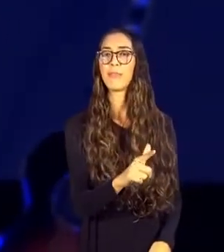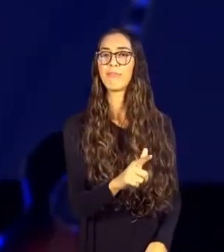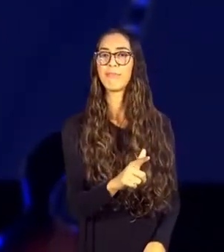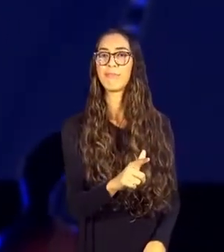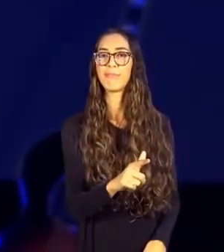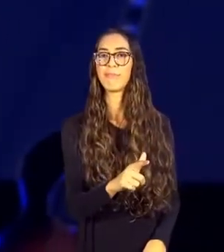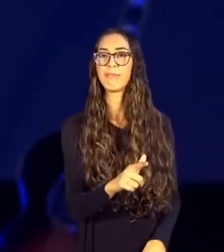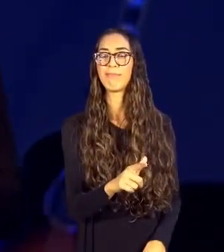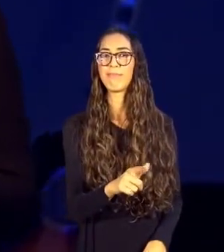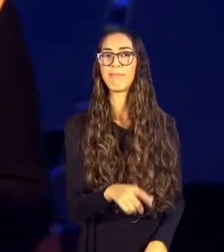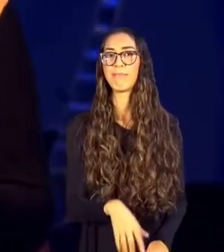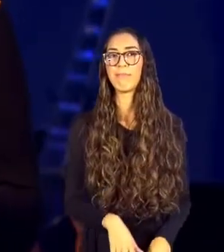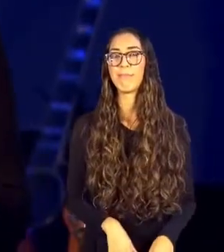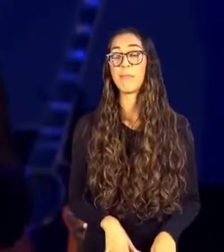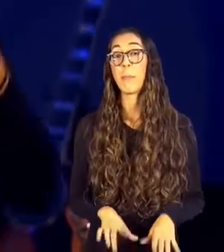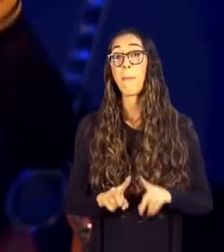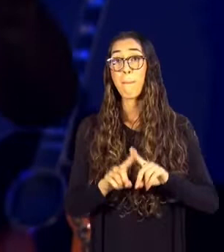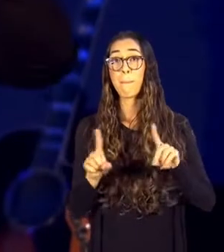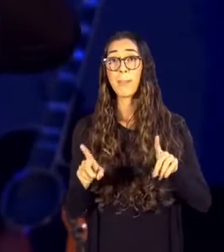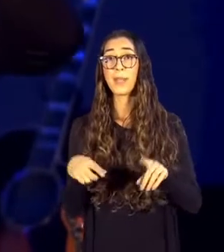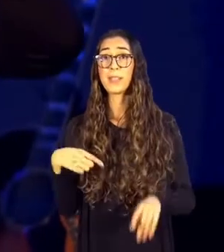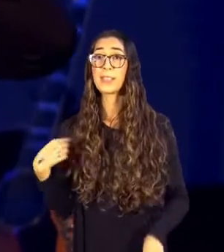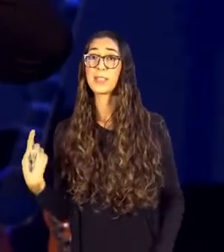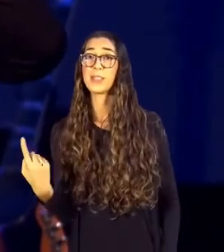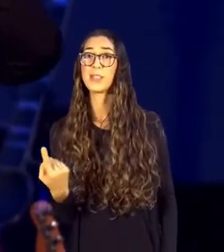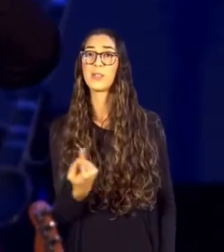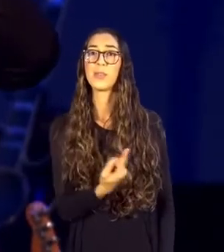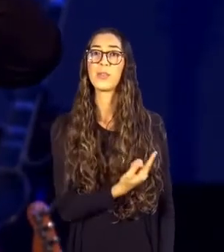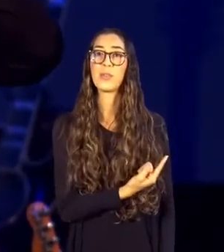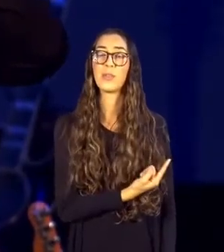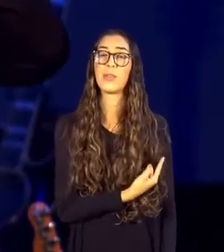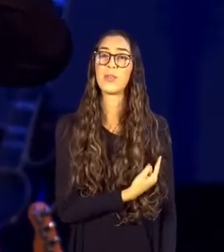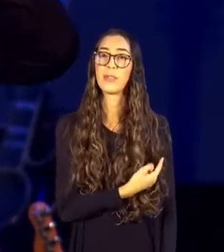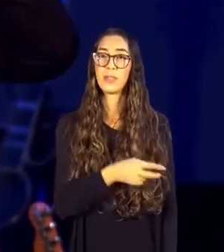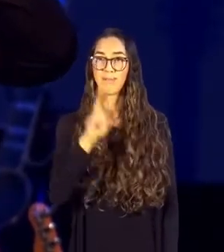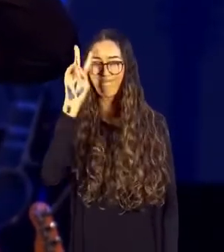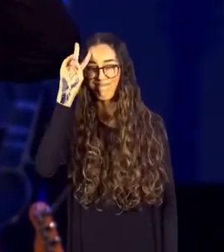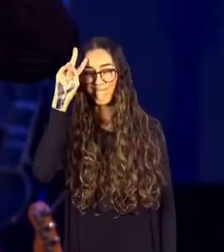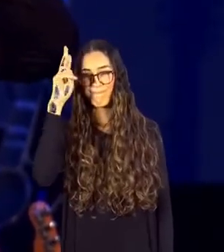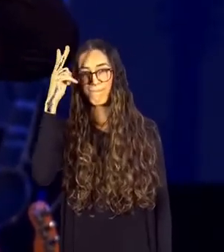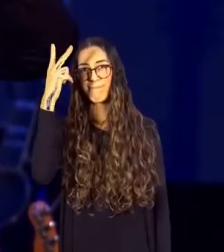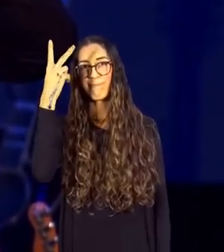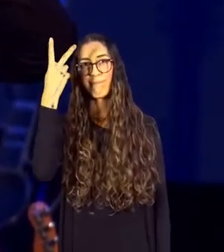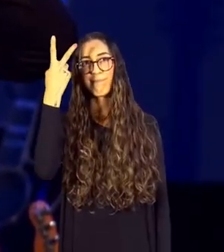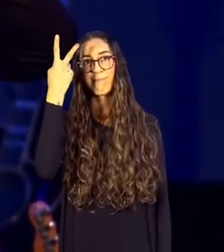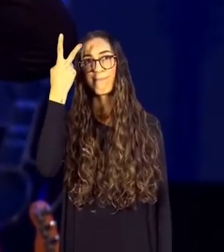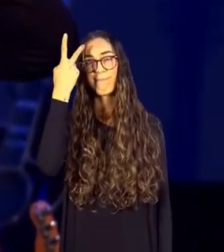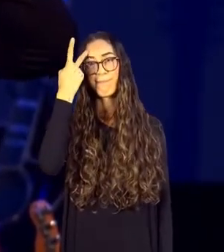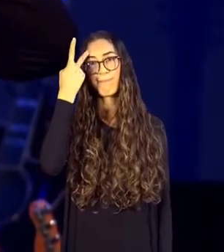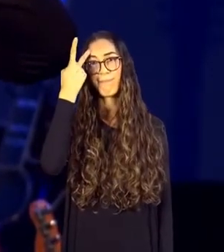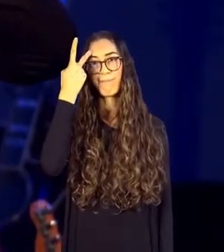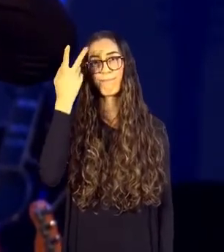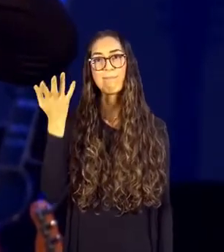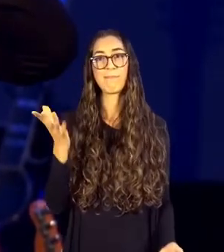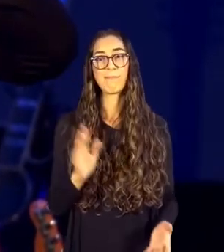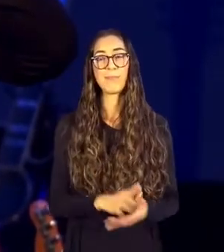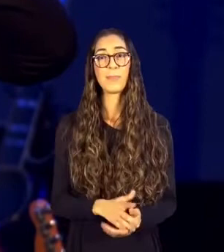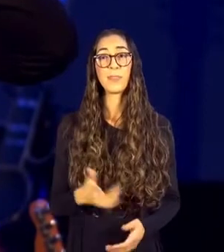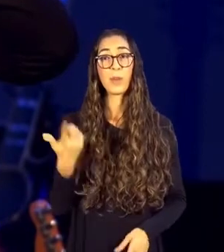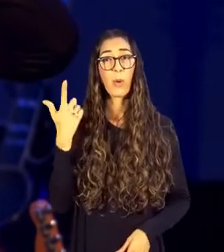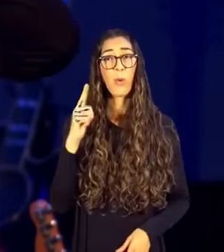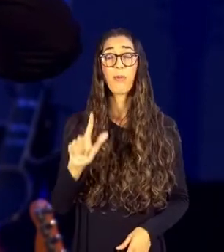exercer a nossa fé. Só que como é que eu faço para renovar a minha mente, pastor? Eu não sei, eu não consigo me libertar desses